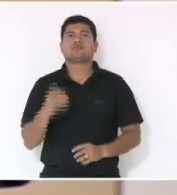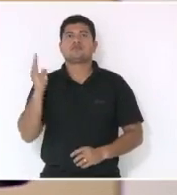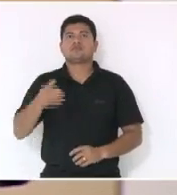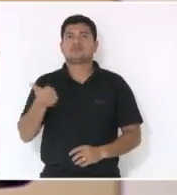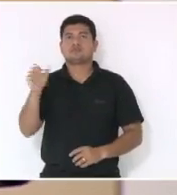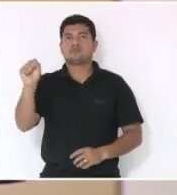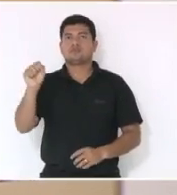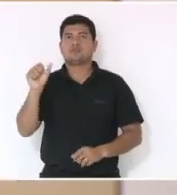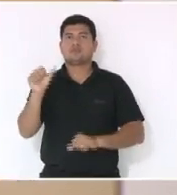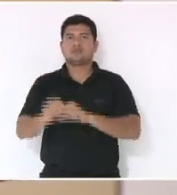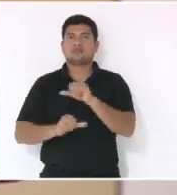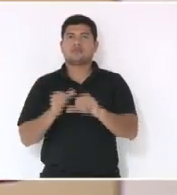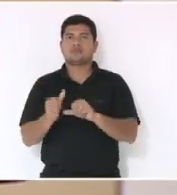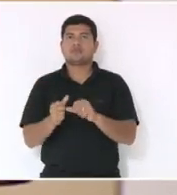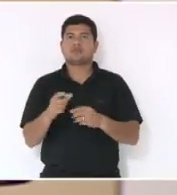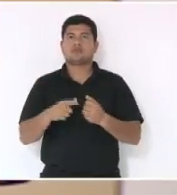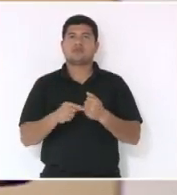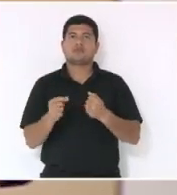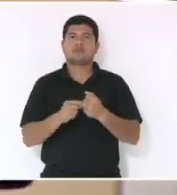da lei